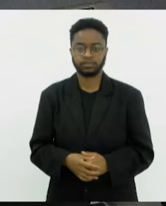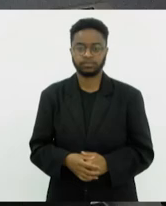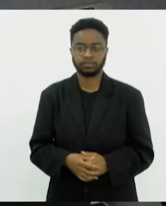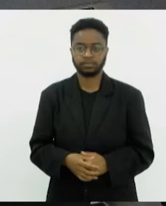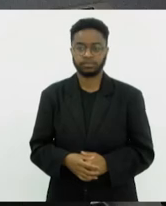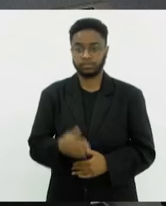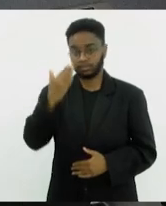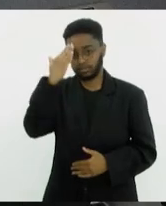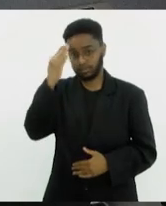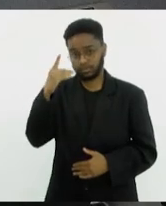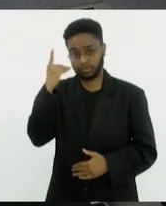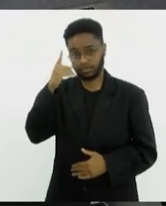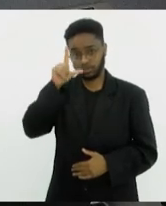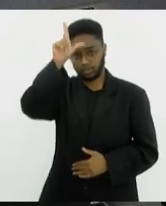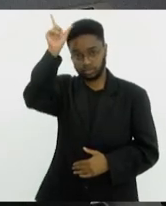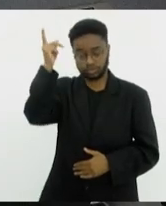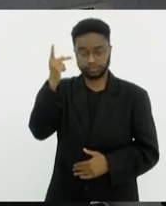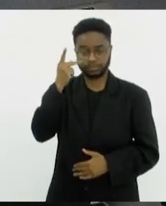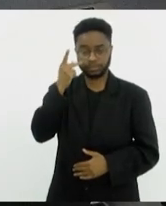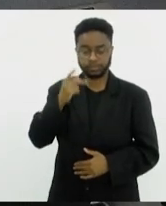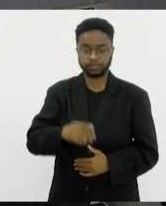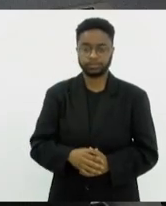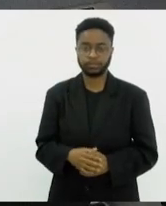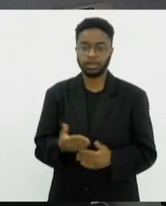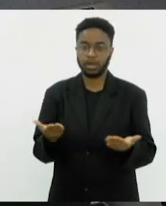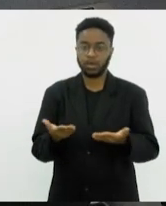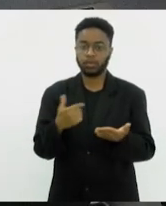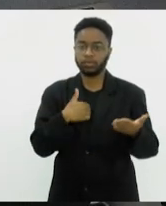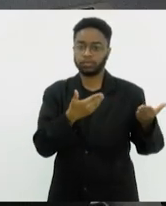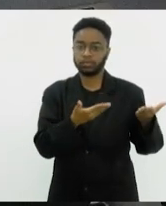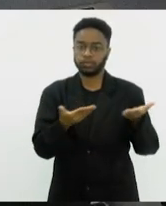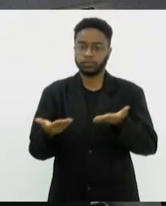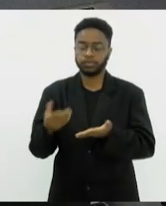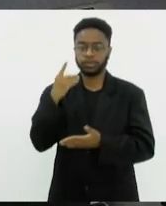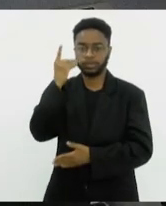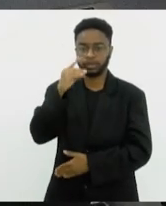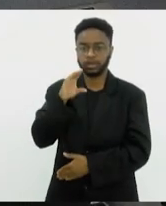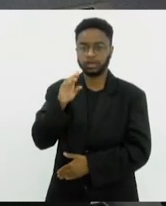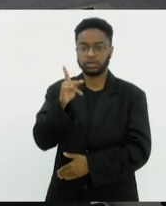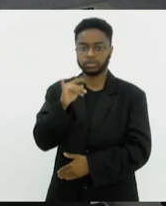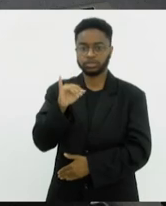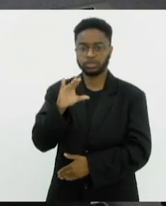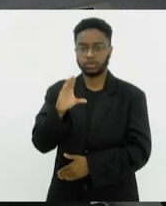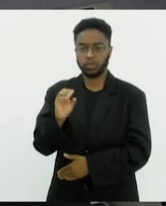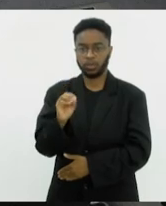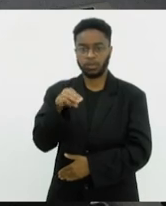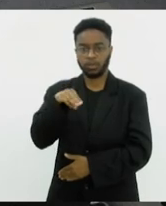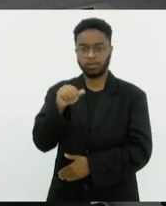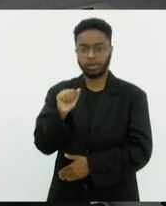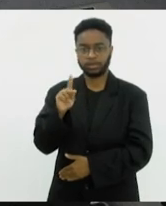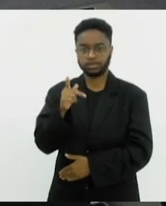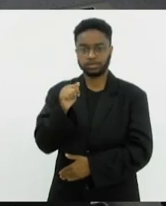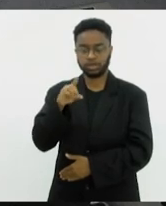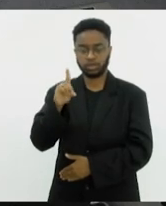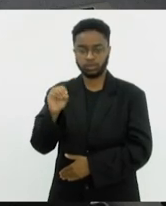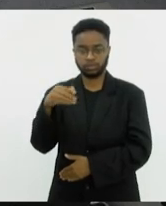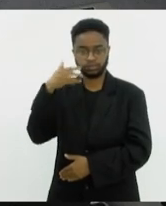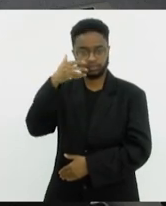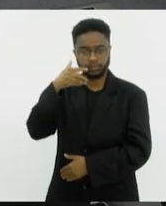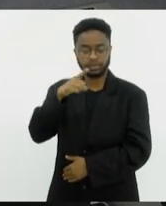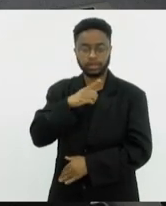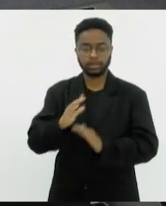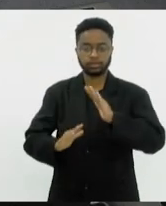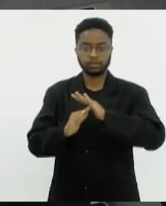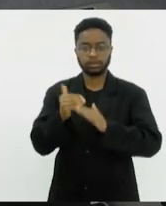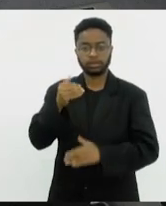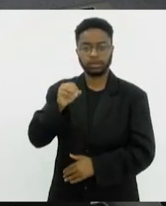Obrigado, deputado Luiz Paulo. Convido agora o nobre deputado Chico Machado para fazer o uso da palavra. Vossa Excelência